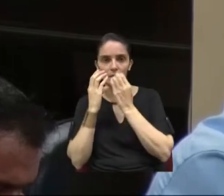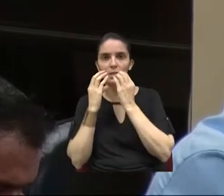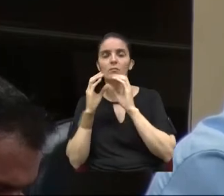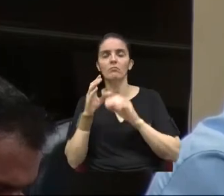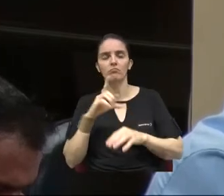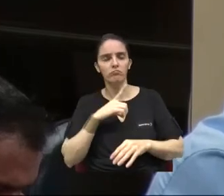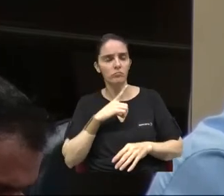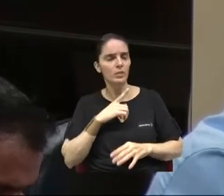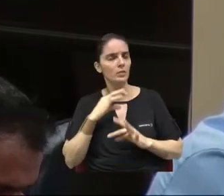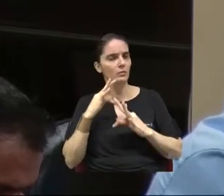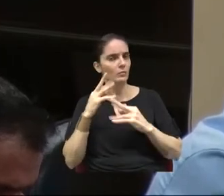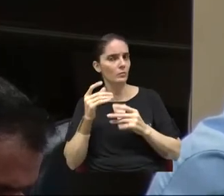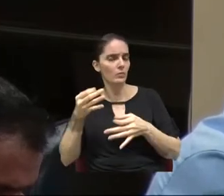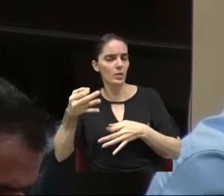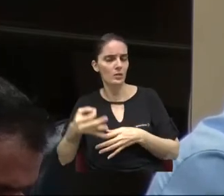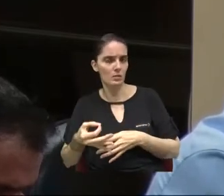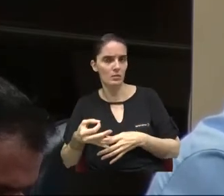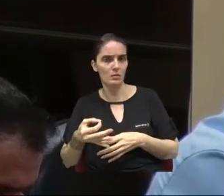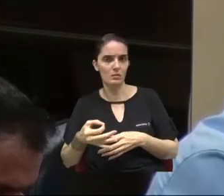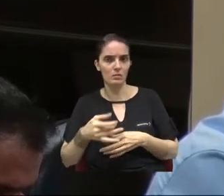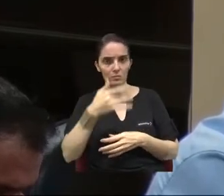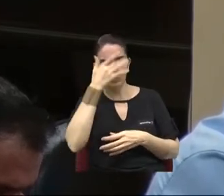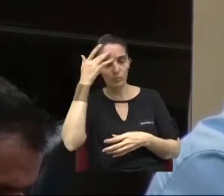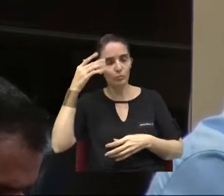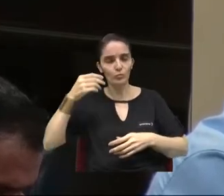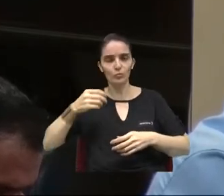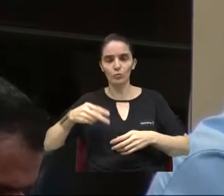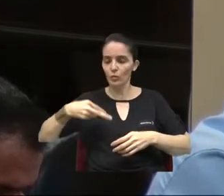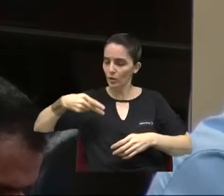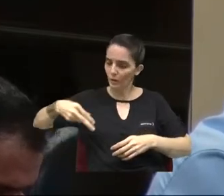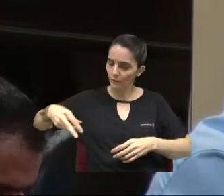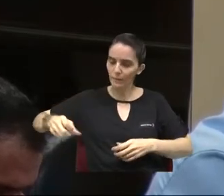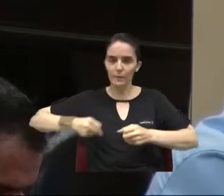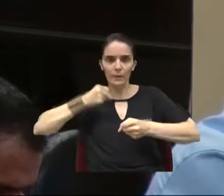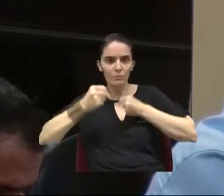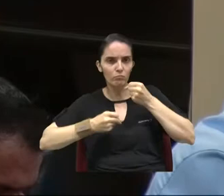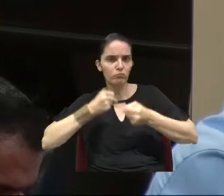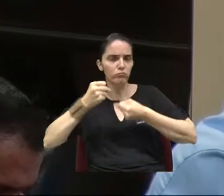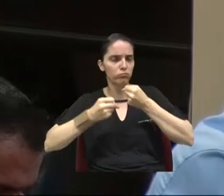as condições para a turma fazer as suas caminhadas esportivas